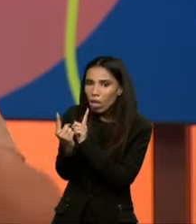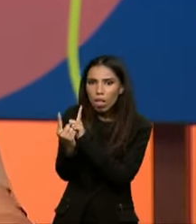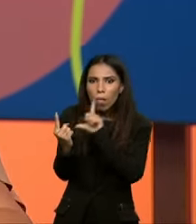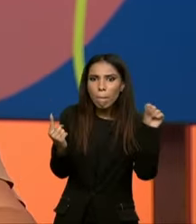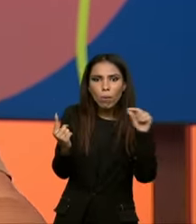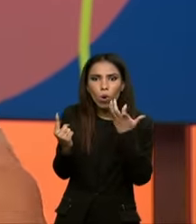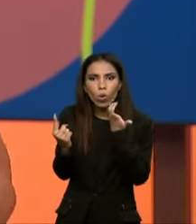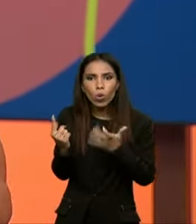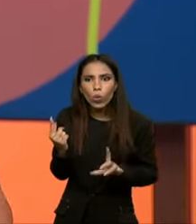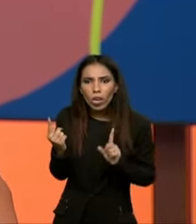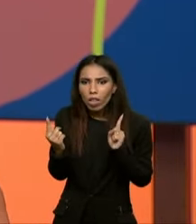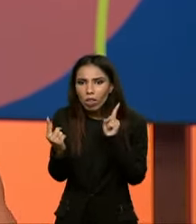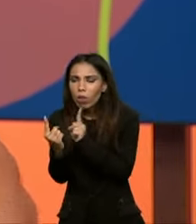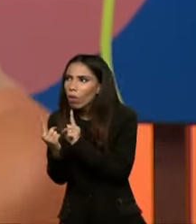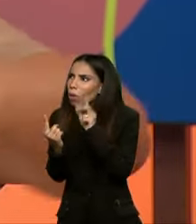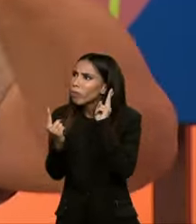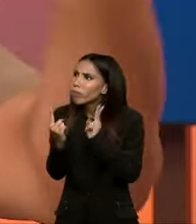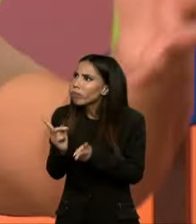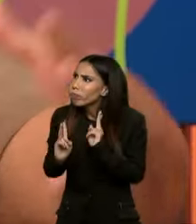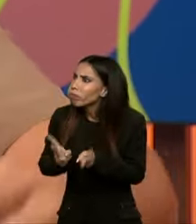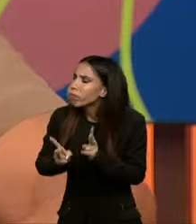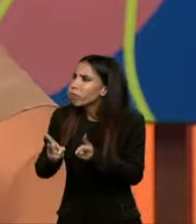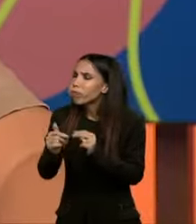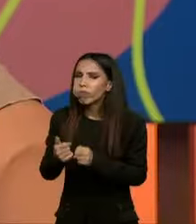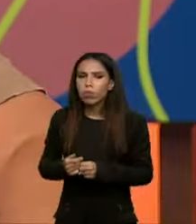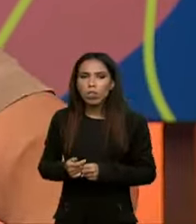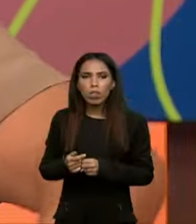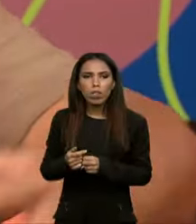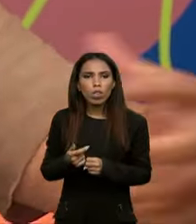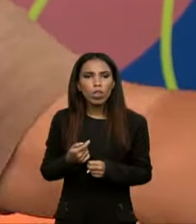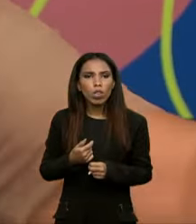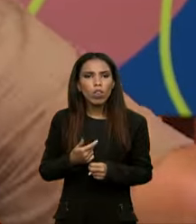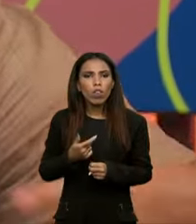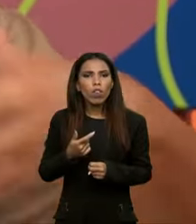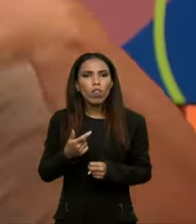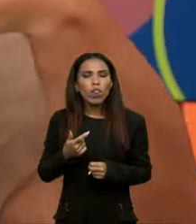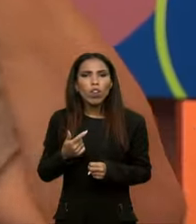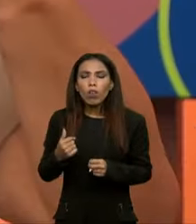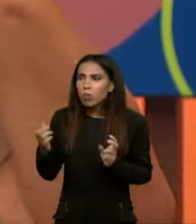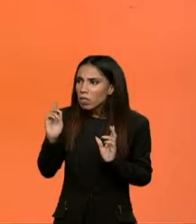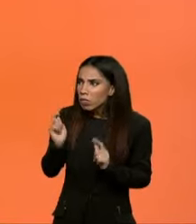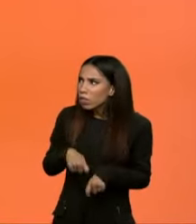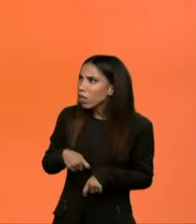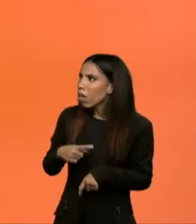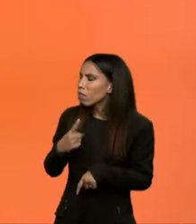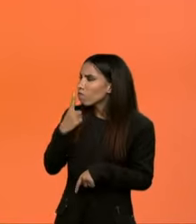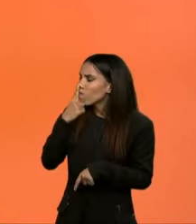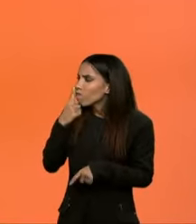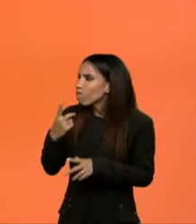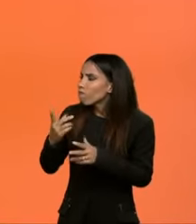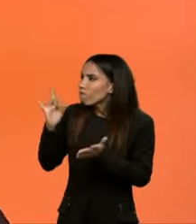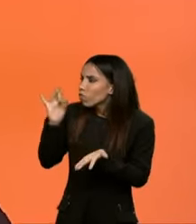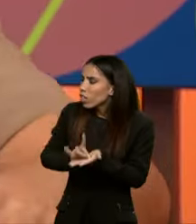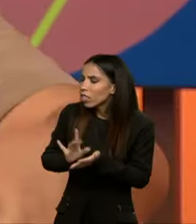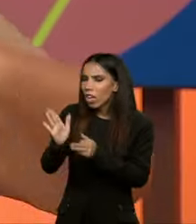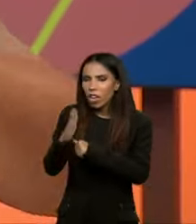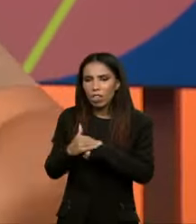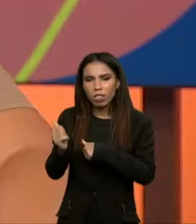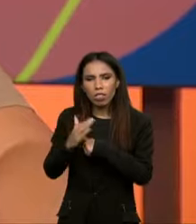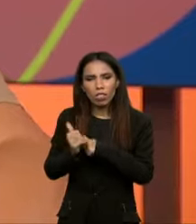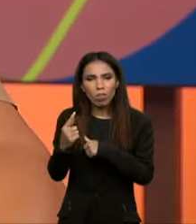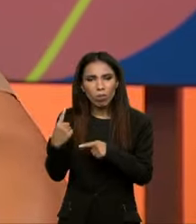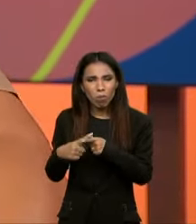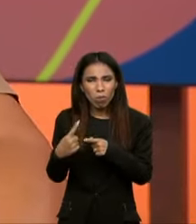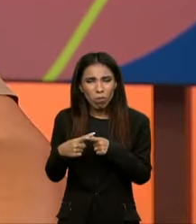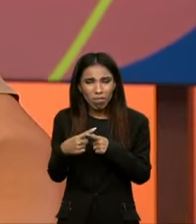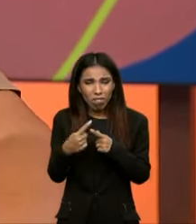precisa ter tempo, não é posto nesse tipo de assunto. Você pode conhecer hoje, a gente criou, teve uma parte de afinidade um com o outro, afeto de verdade. A vida tem que ser baseada nisso. Que de